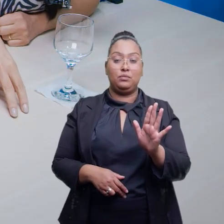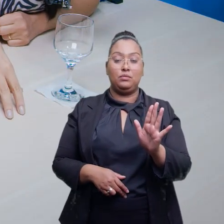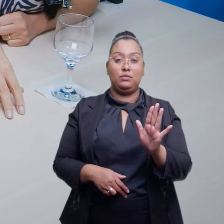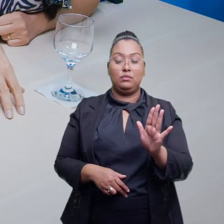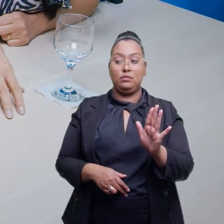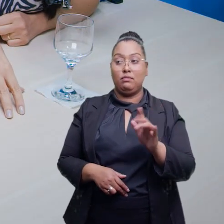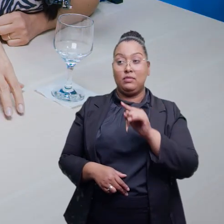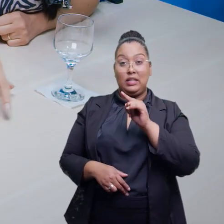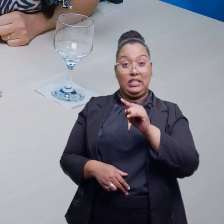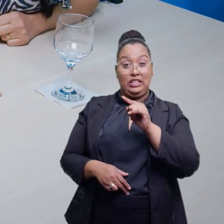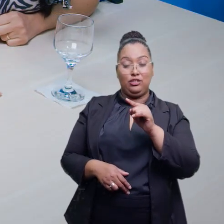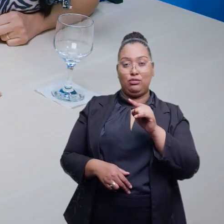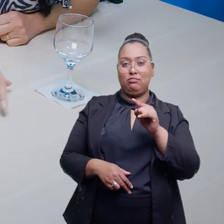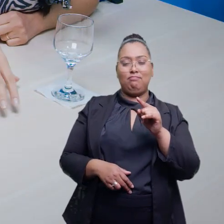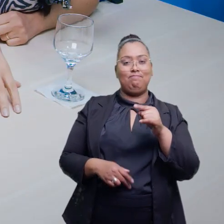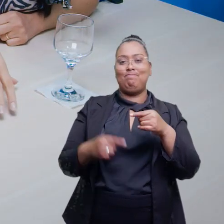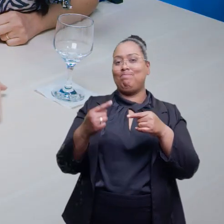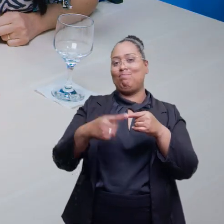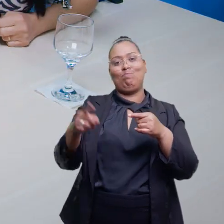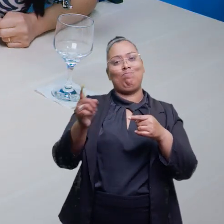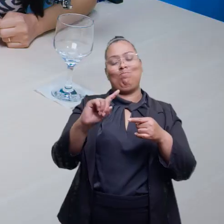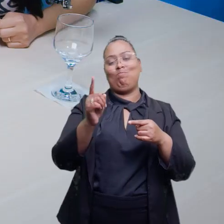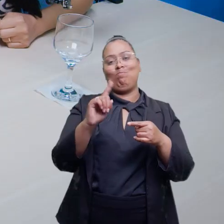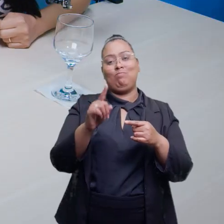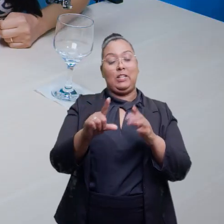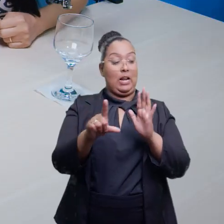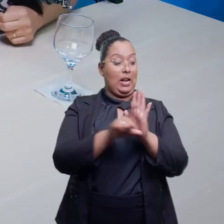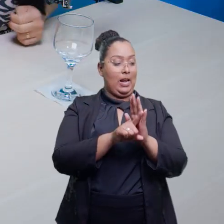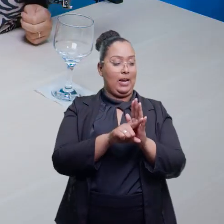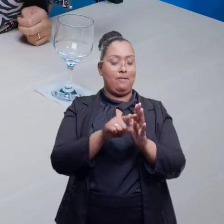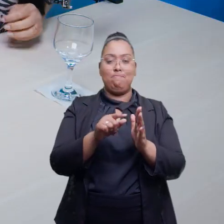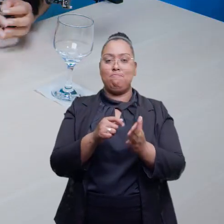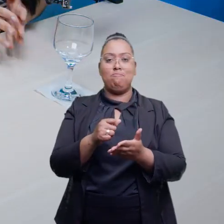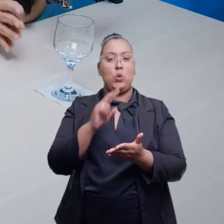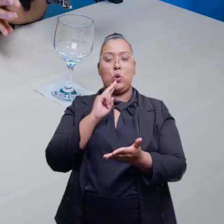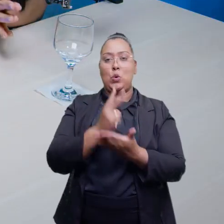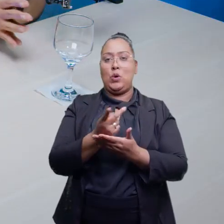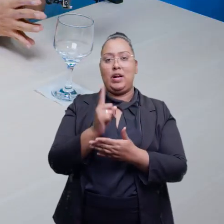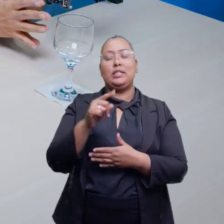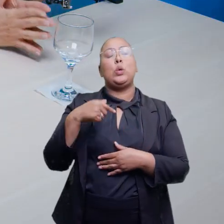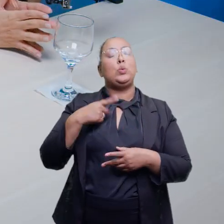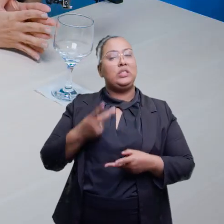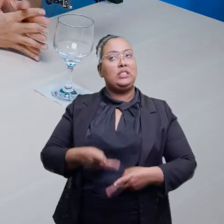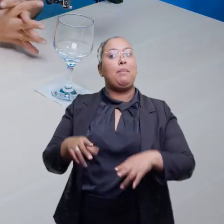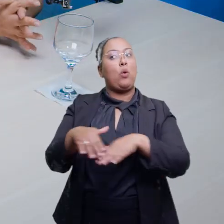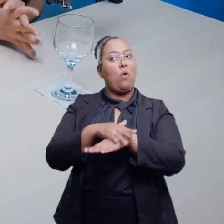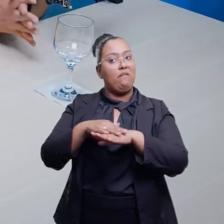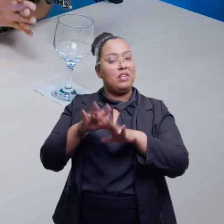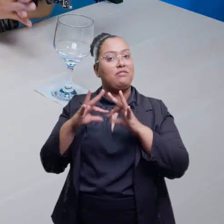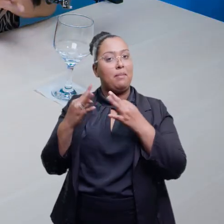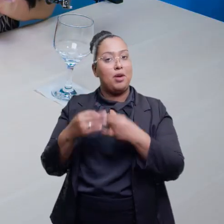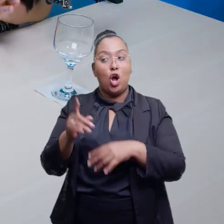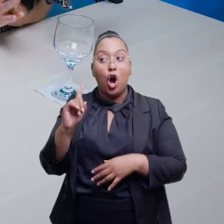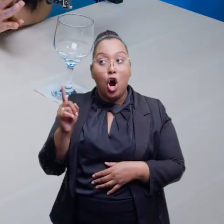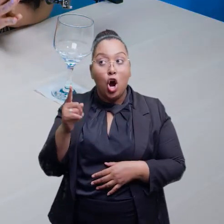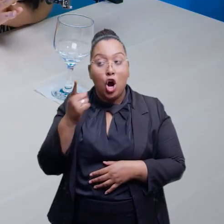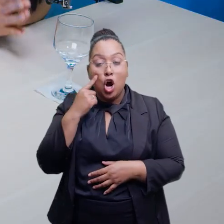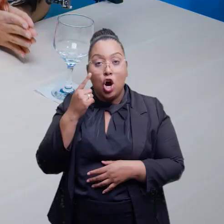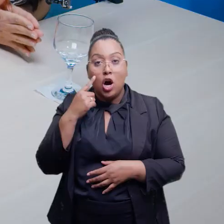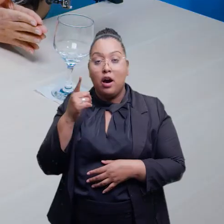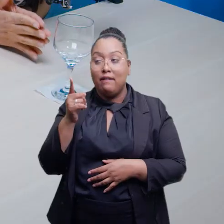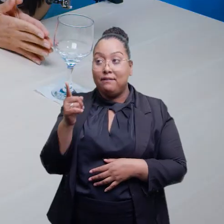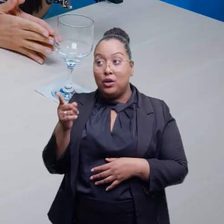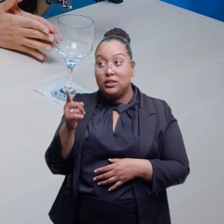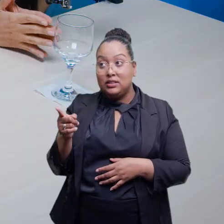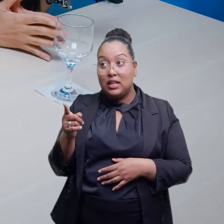uma conduta inadequada e não é respaldada legalmente, que é o que eu sempre falo para as famílias. Eu falo, olha, a partir do